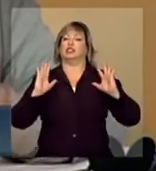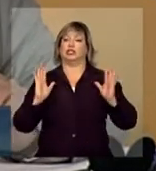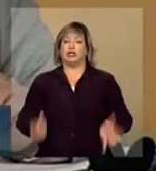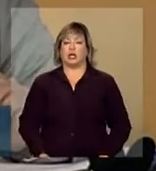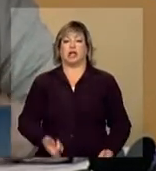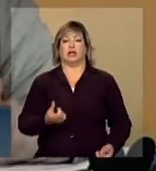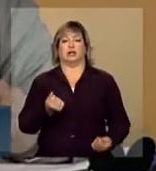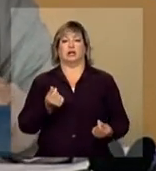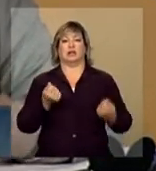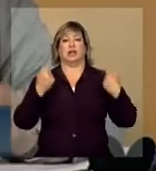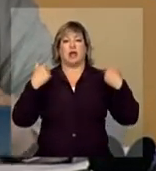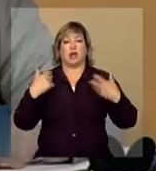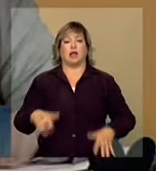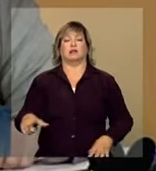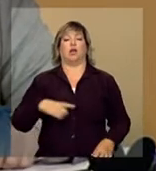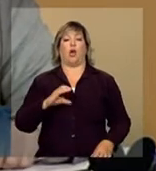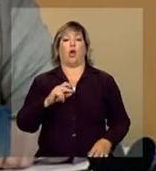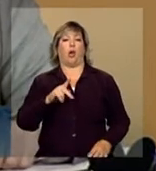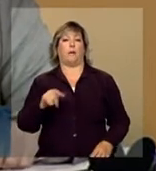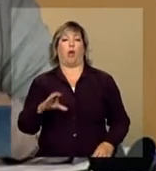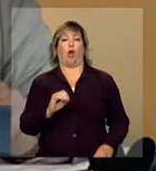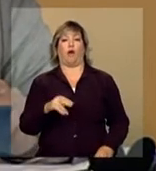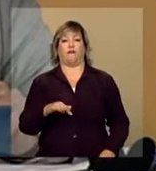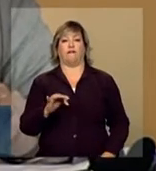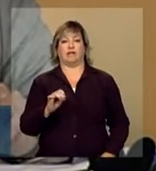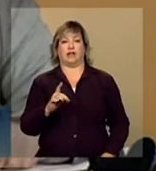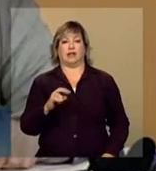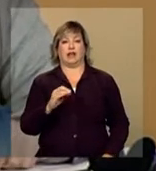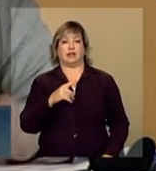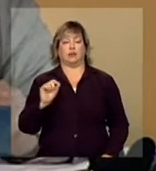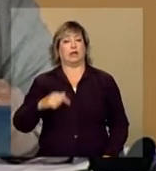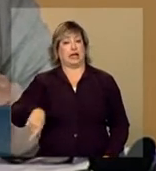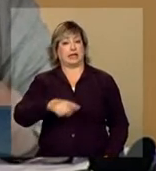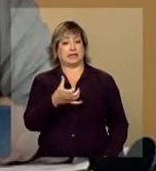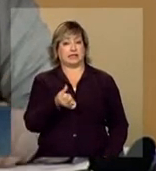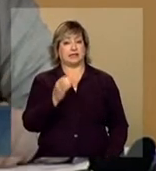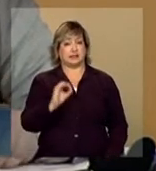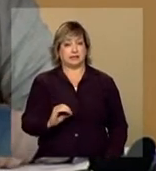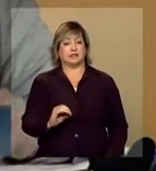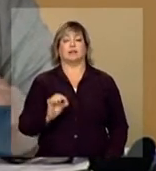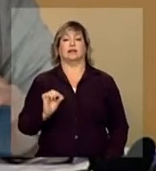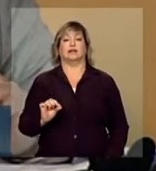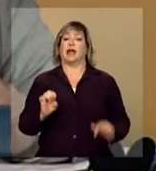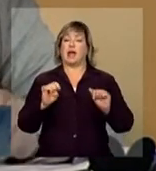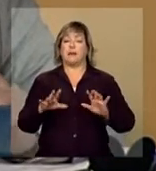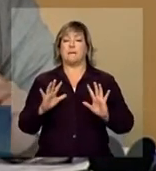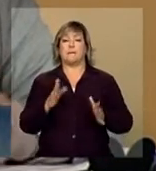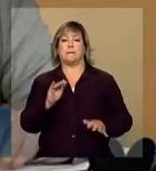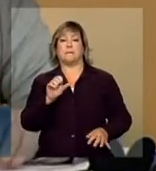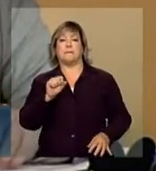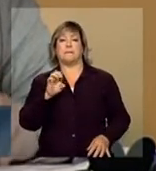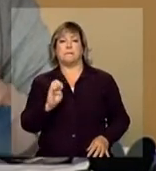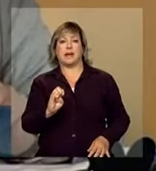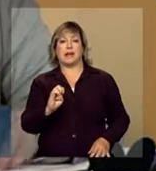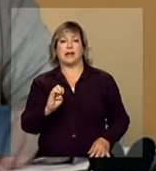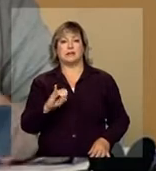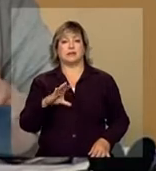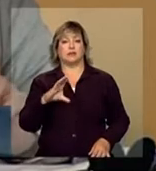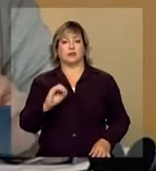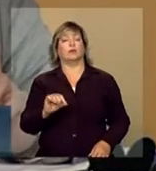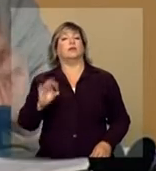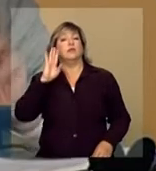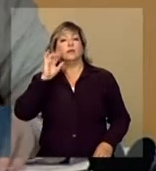com a Copa das Confederações. Desses 60, é basicamente a infraestrutura de rede